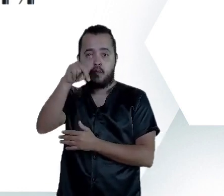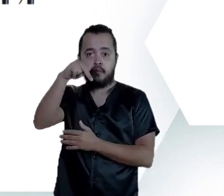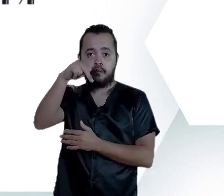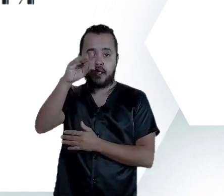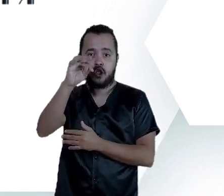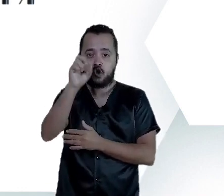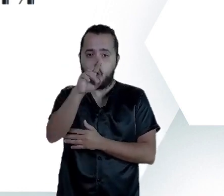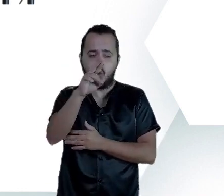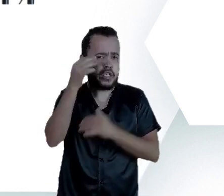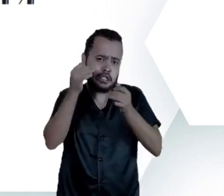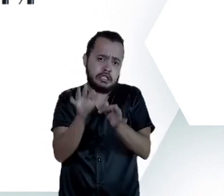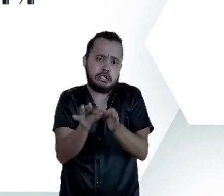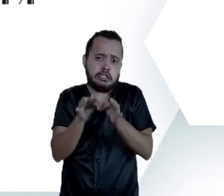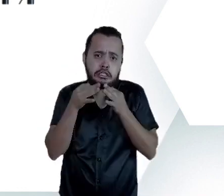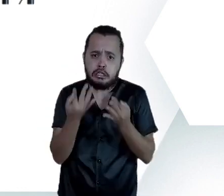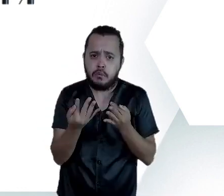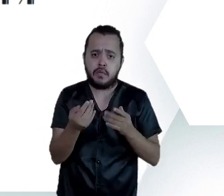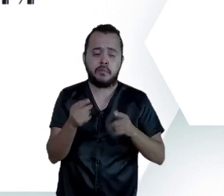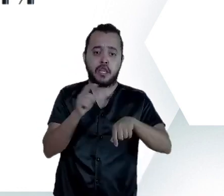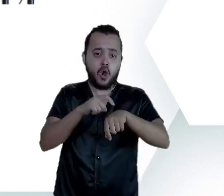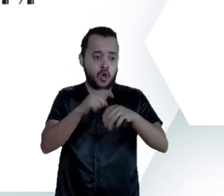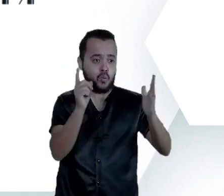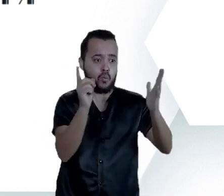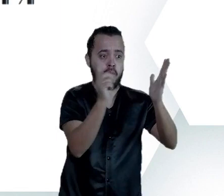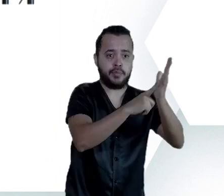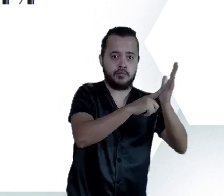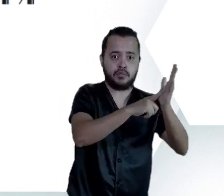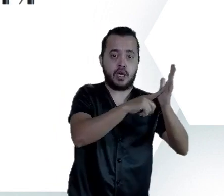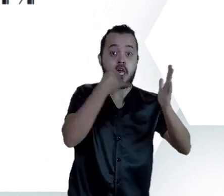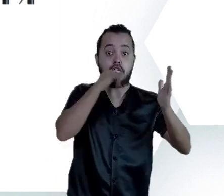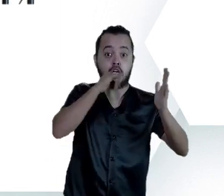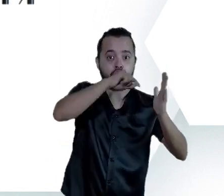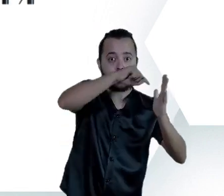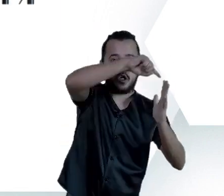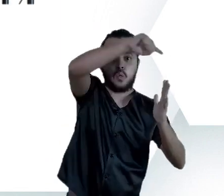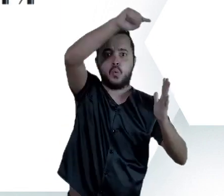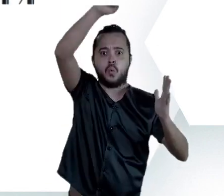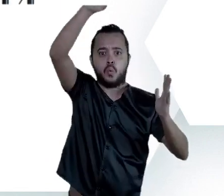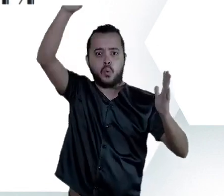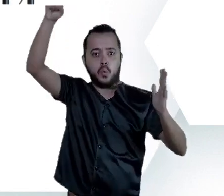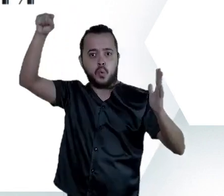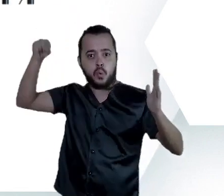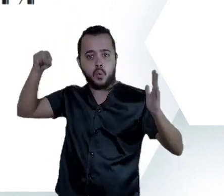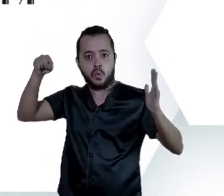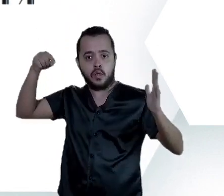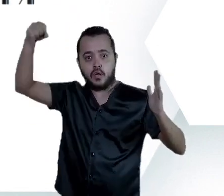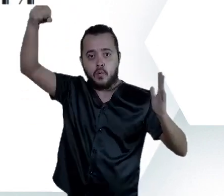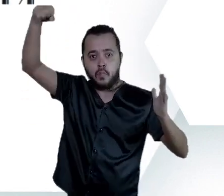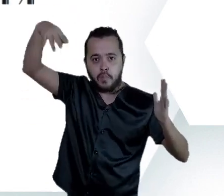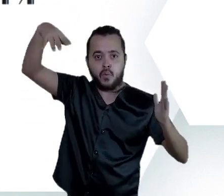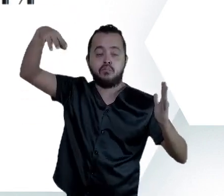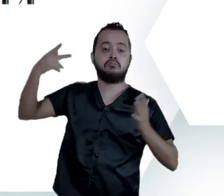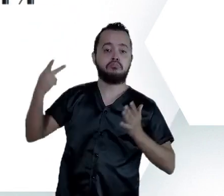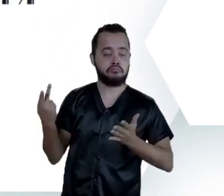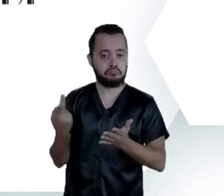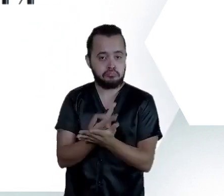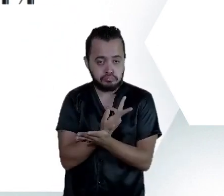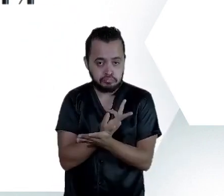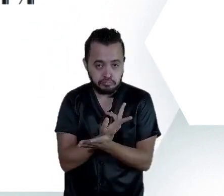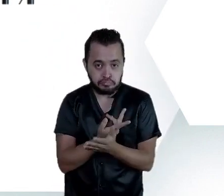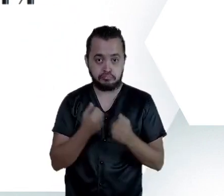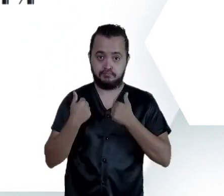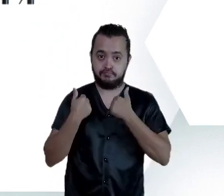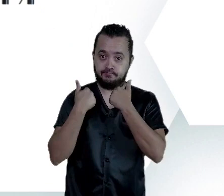simples, para a gente poder comutar a energia que vai estar levando até essa lâmpada. Ok? Dando